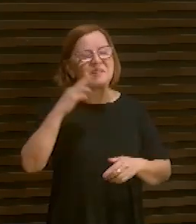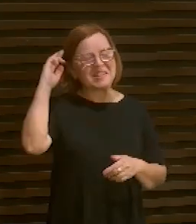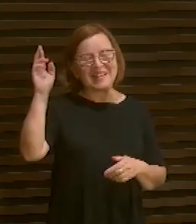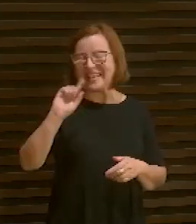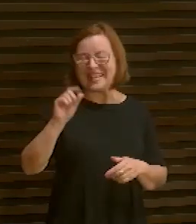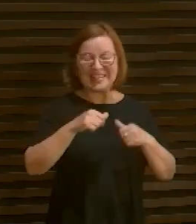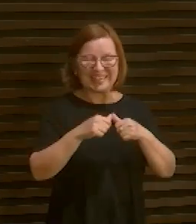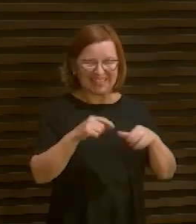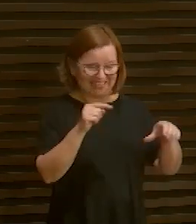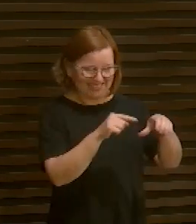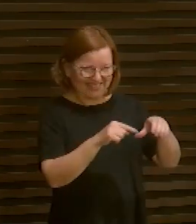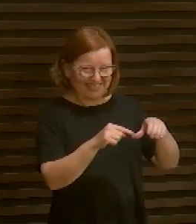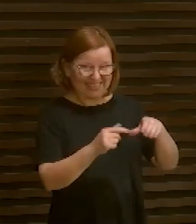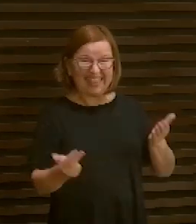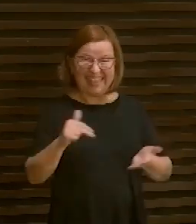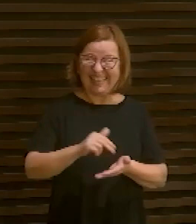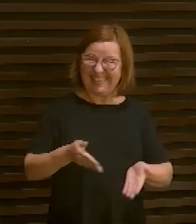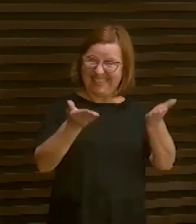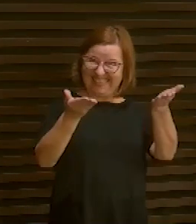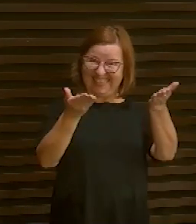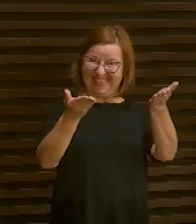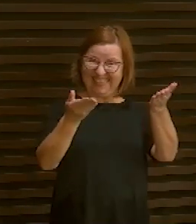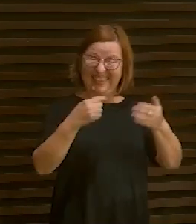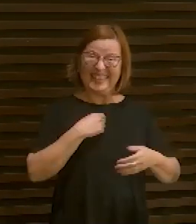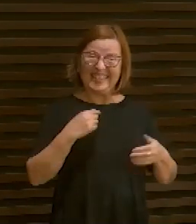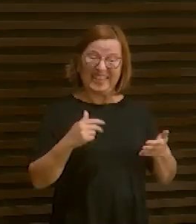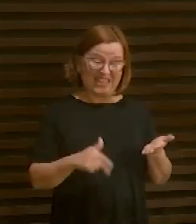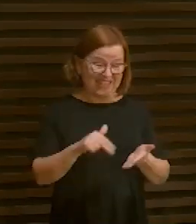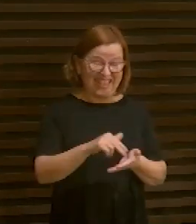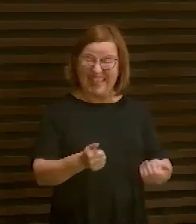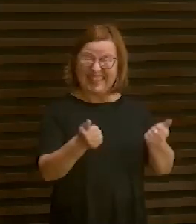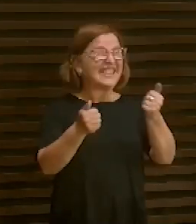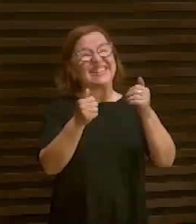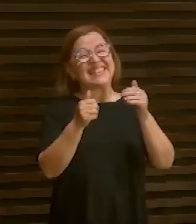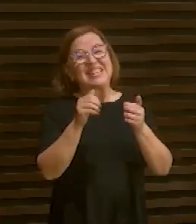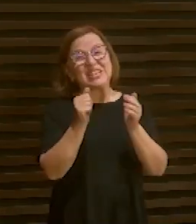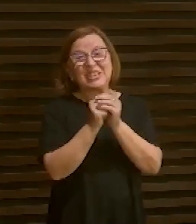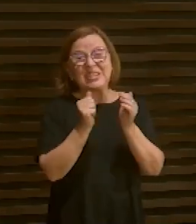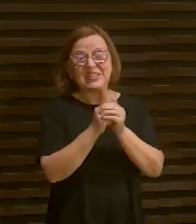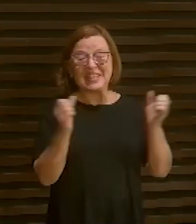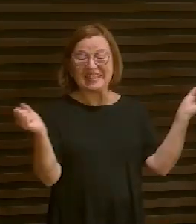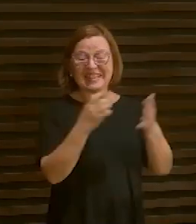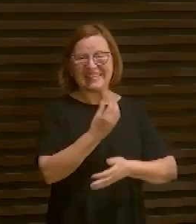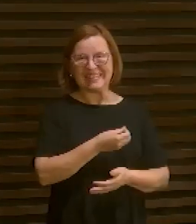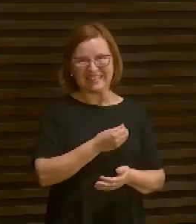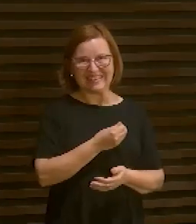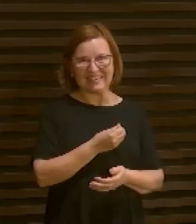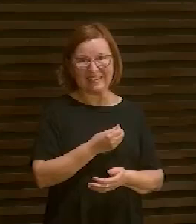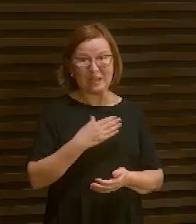está aqui, Ele ressuscitou. E eu ressuscitei com Ele, em novidade de vida.